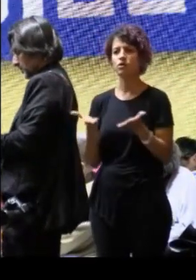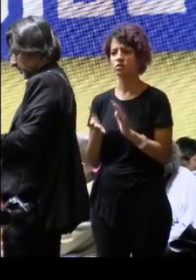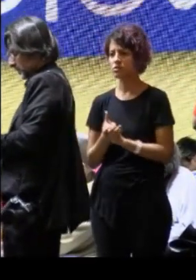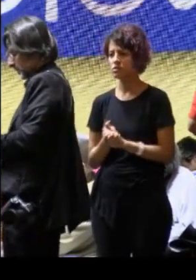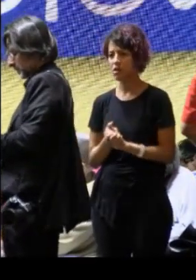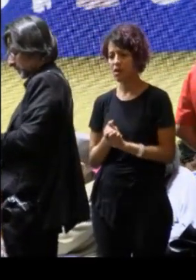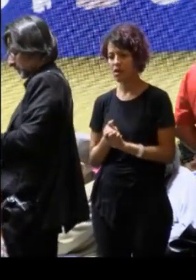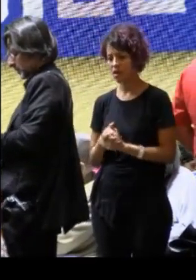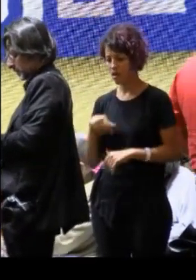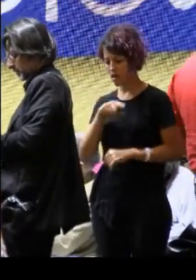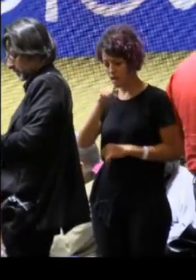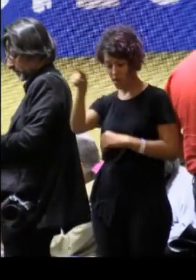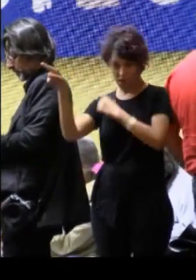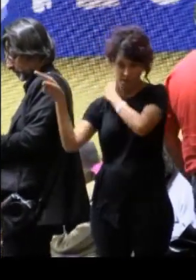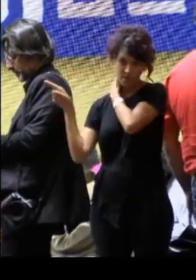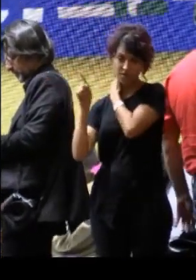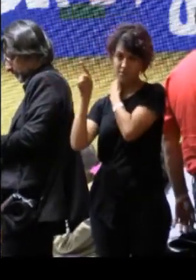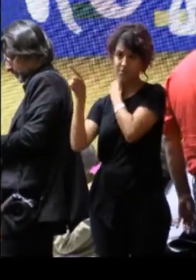não só